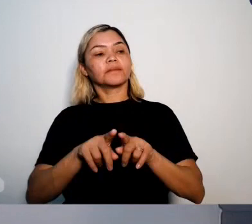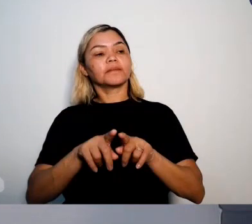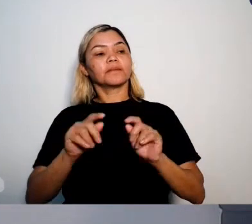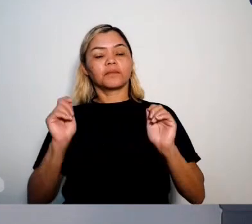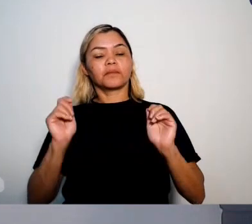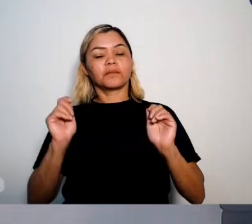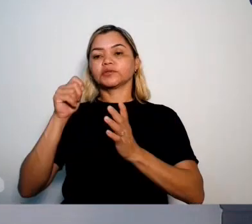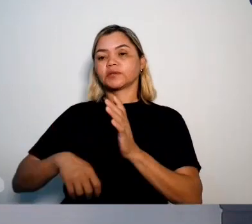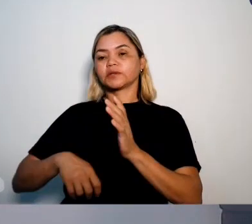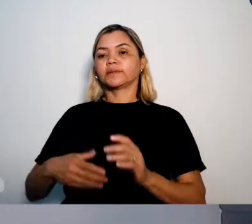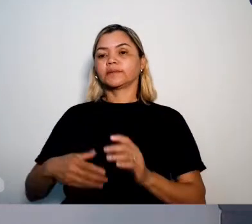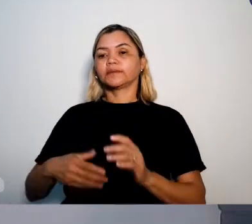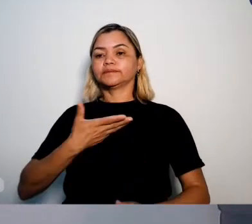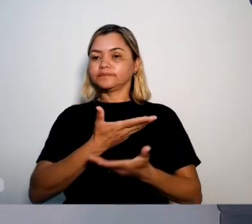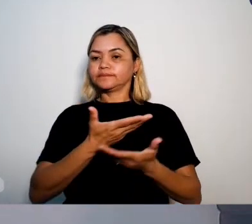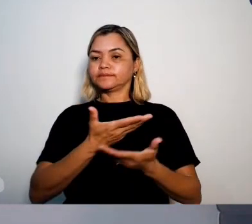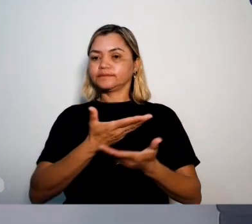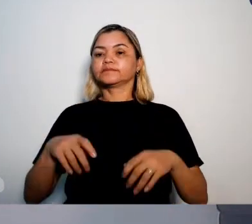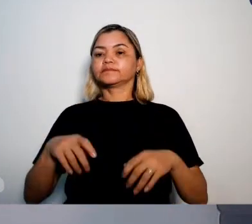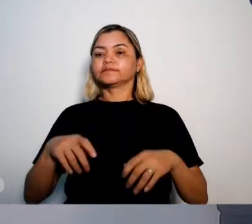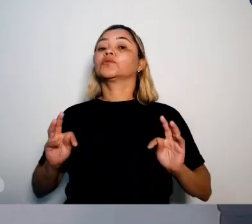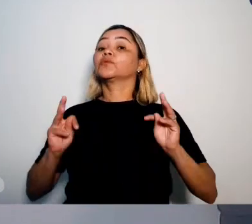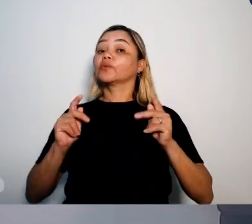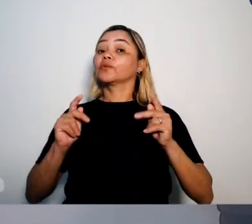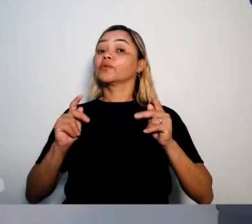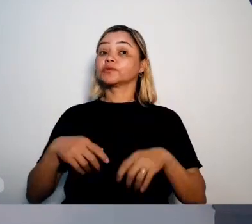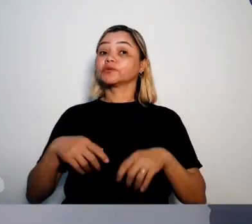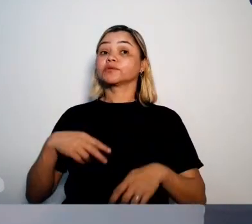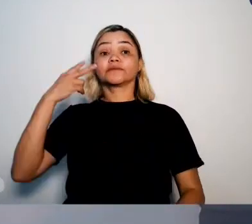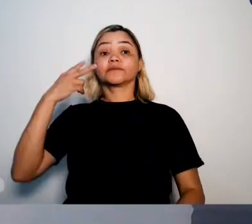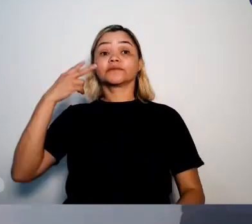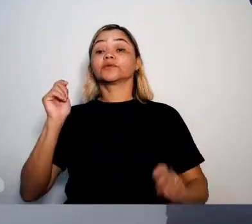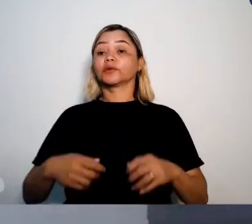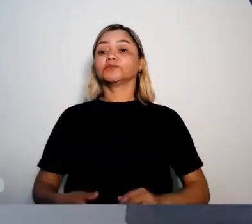está à disposição de todos os senhores vereadores. Cadê a moção?